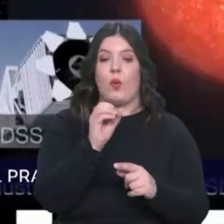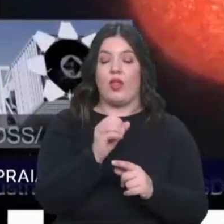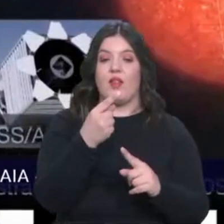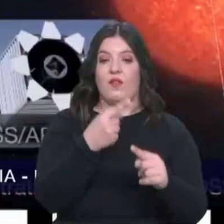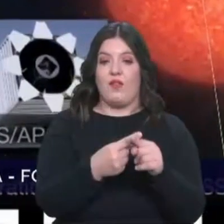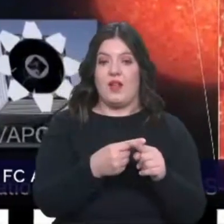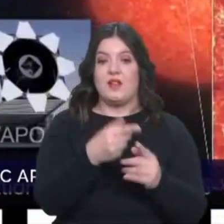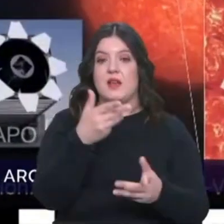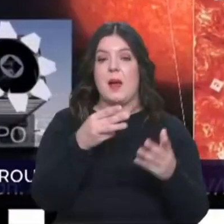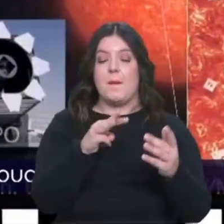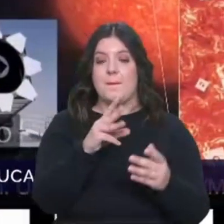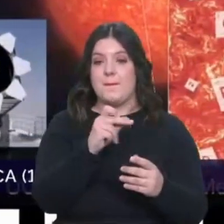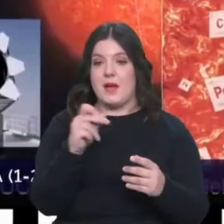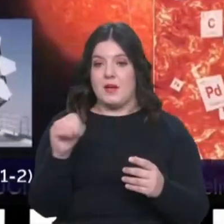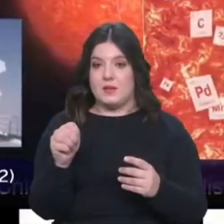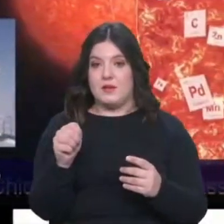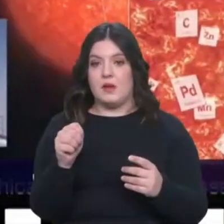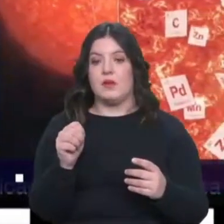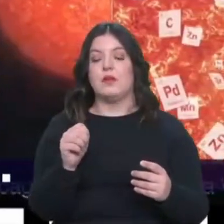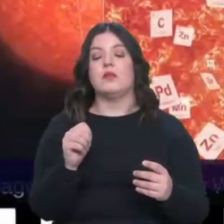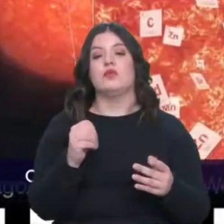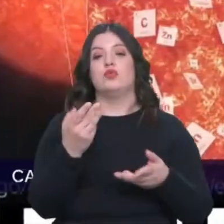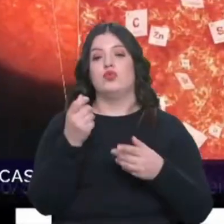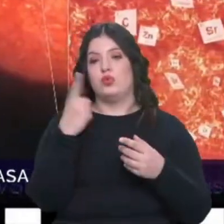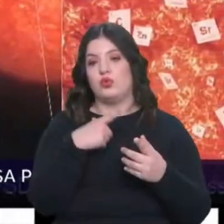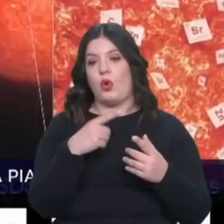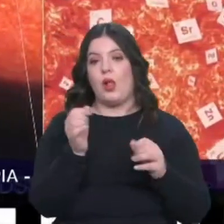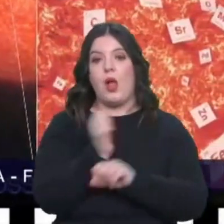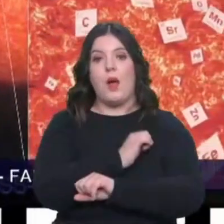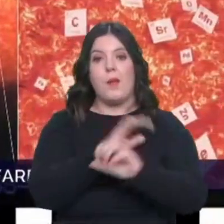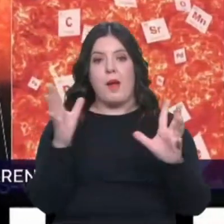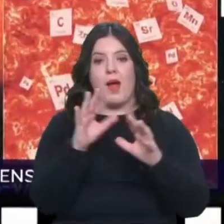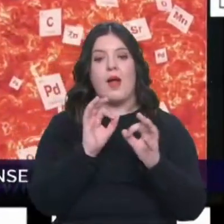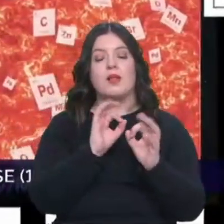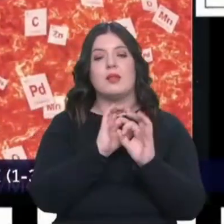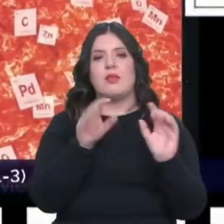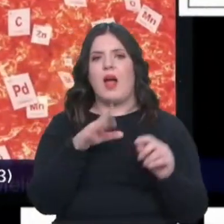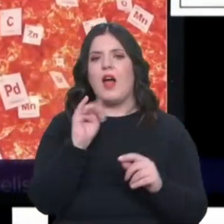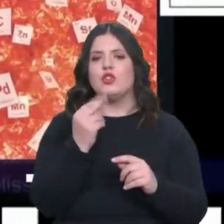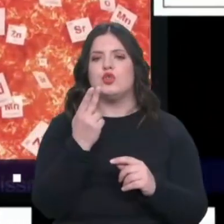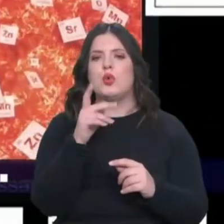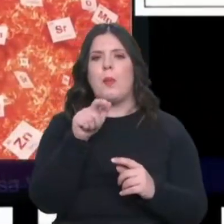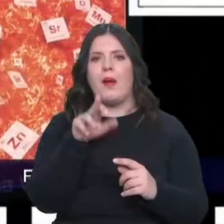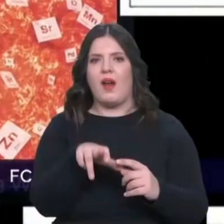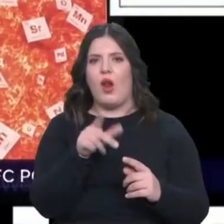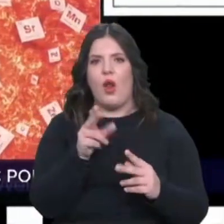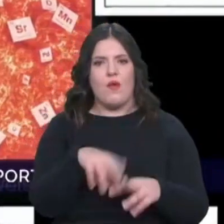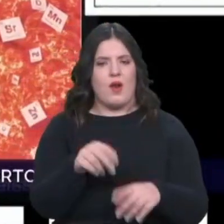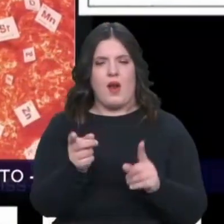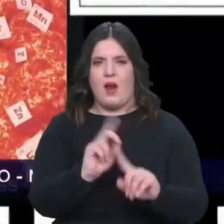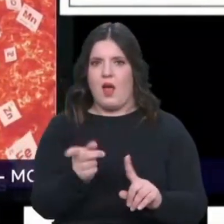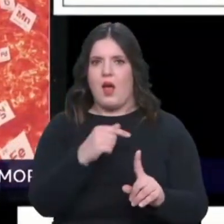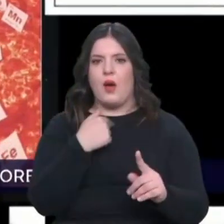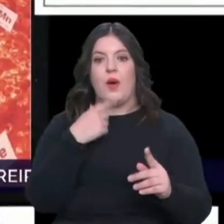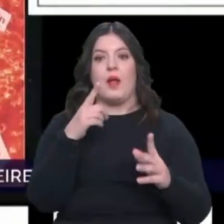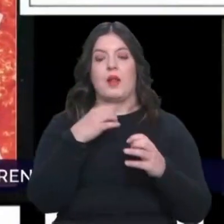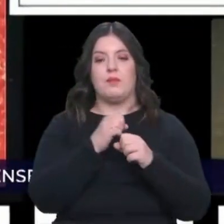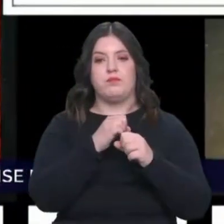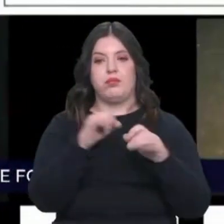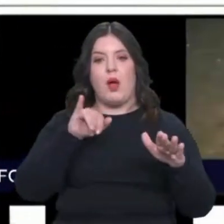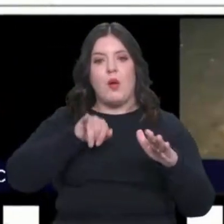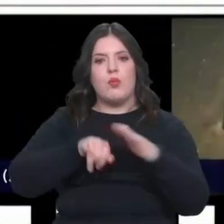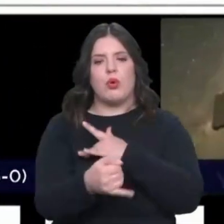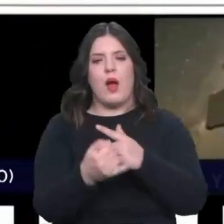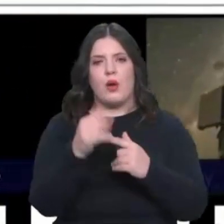Sol não explode em fogo de artifício, como uma supernova. É tão maciça que colapsa diretamente num buraco